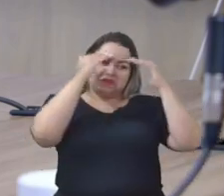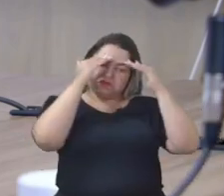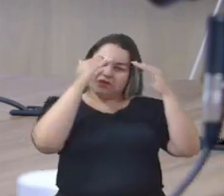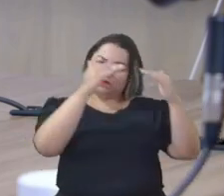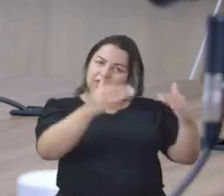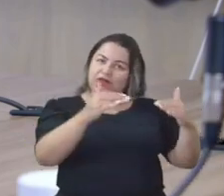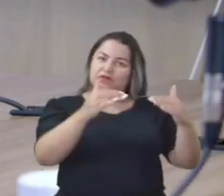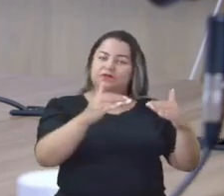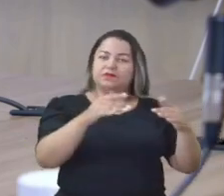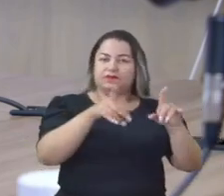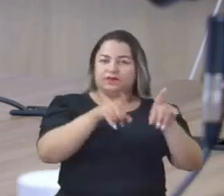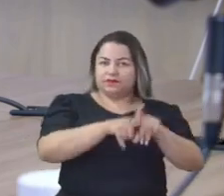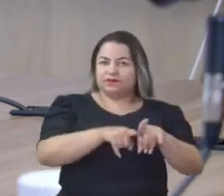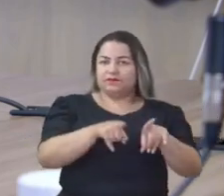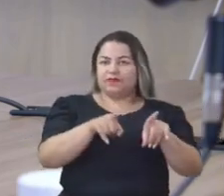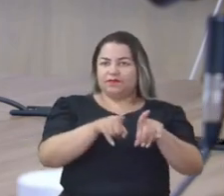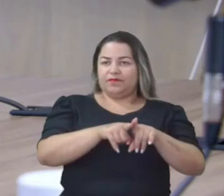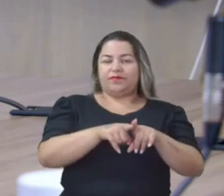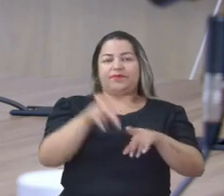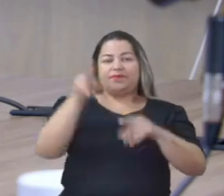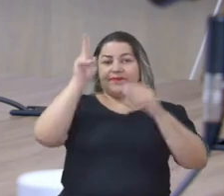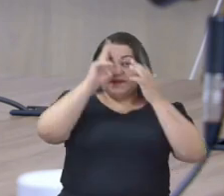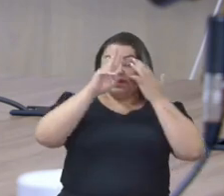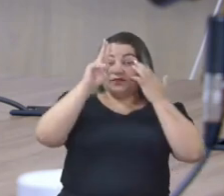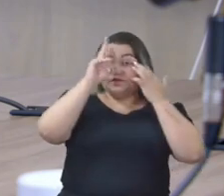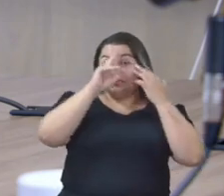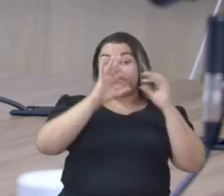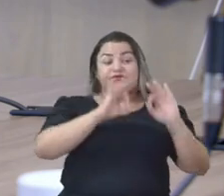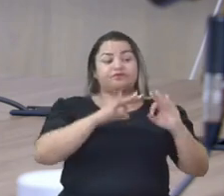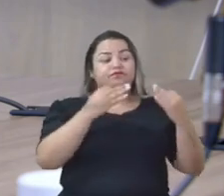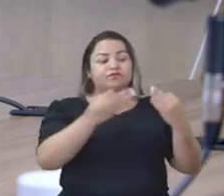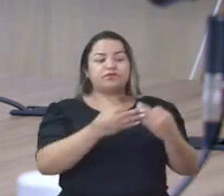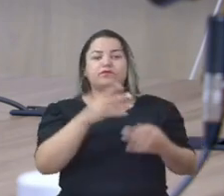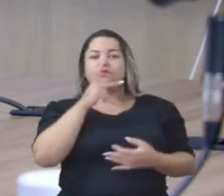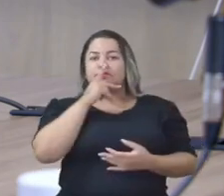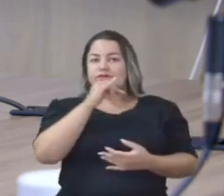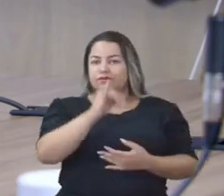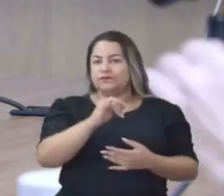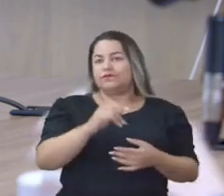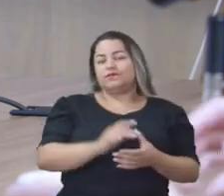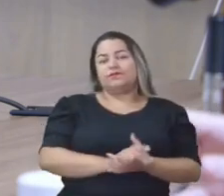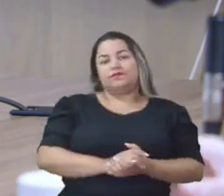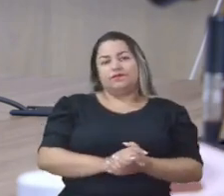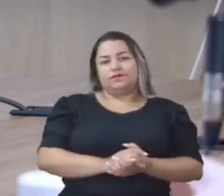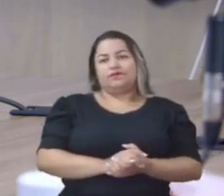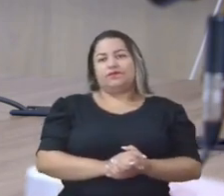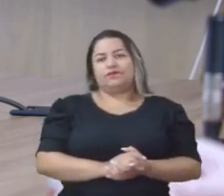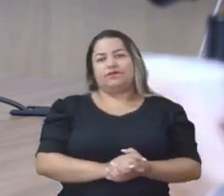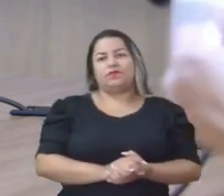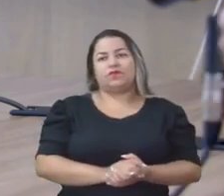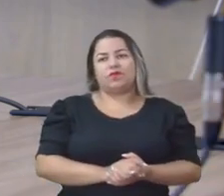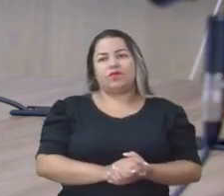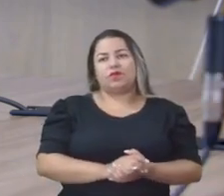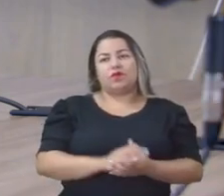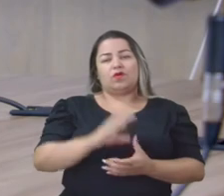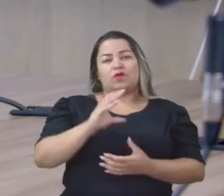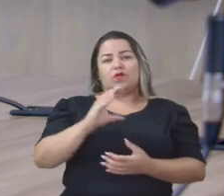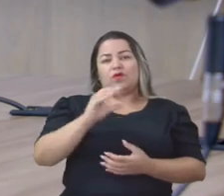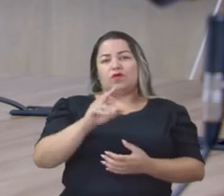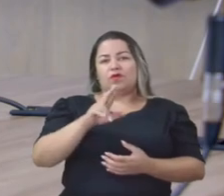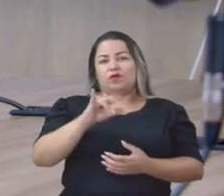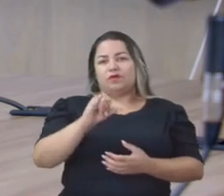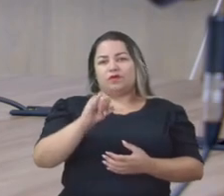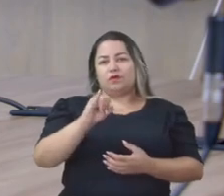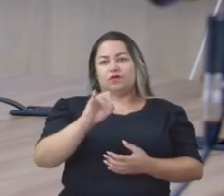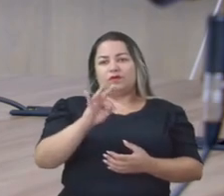tanto pelo histórico da minha família, dos meus pais e tudo mais. E aí, o Christian não tá lá